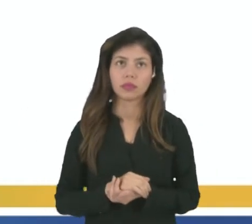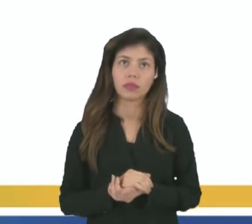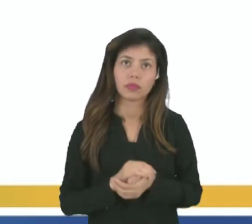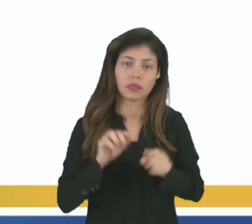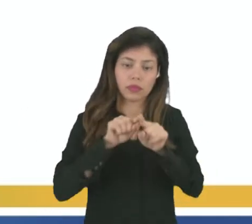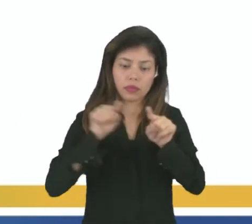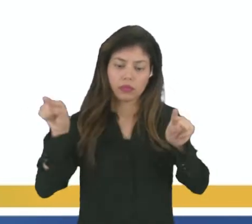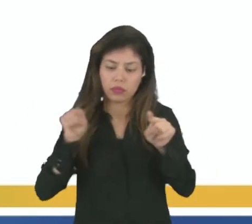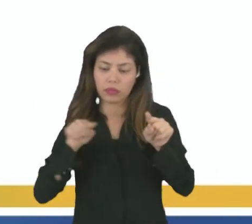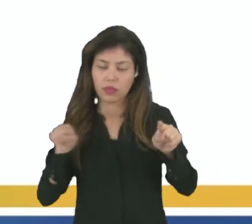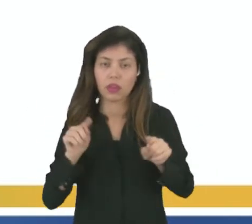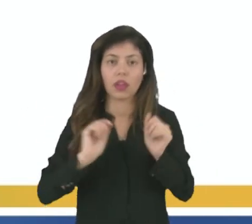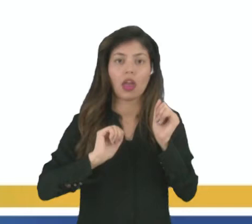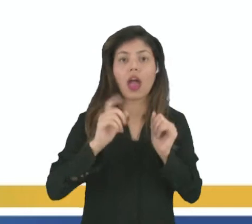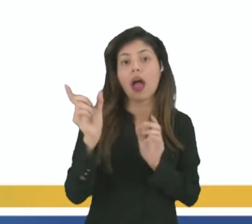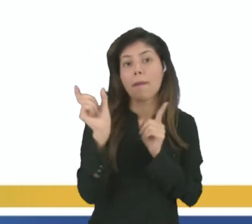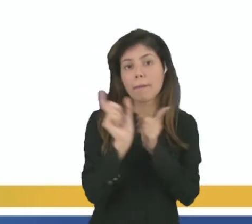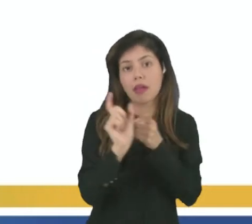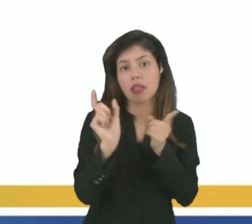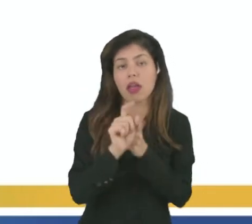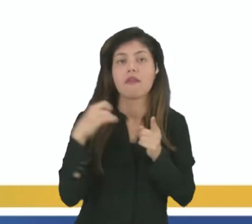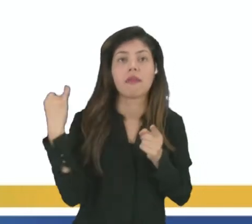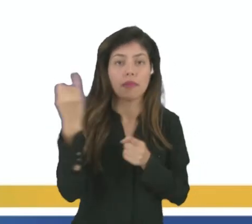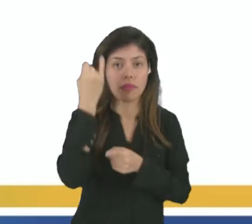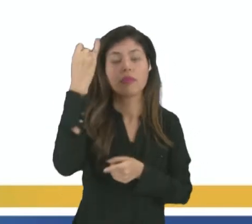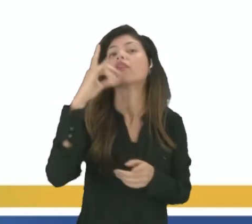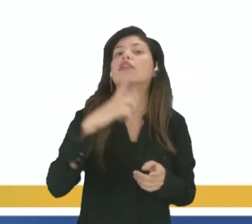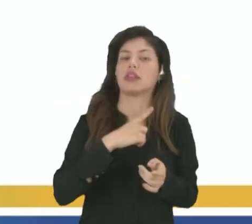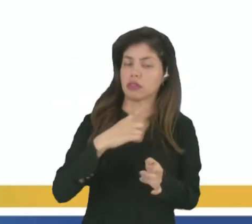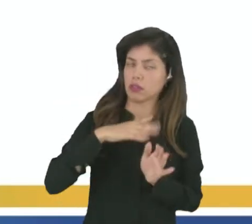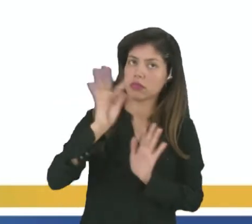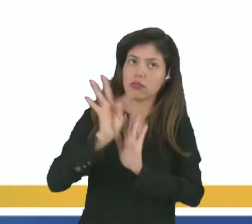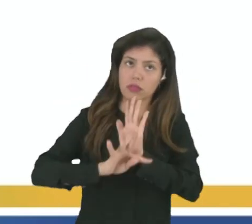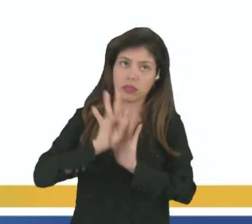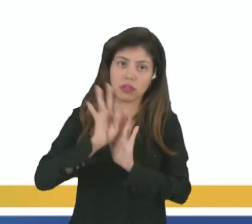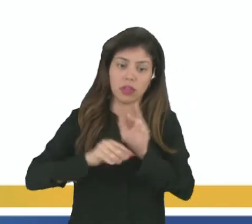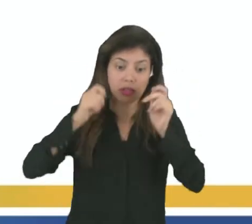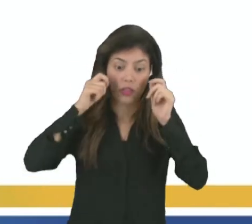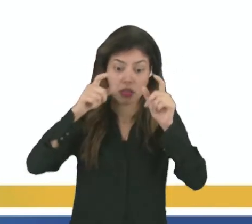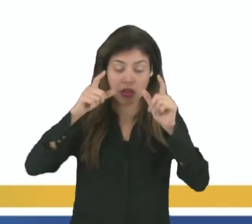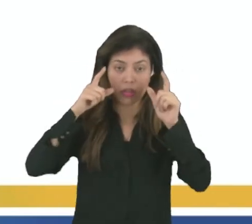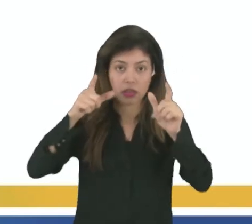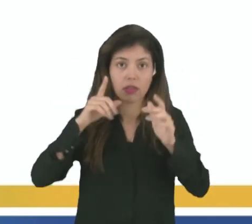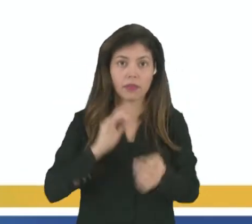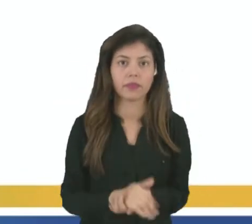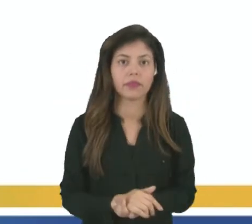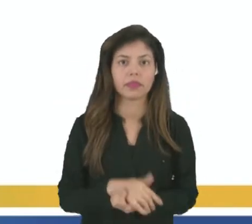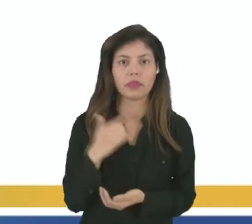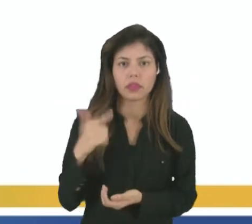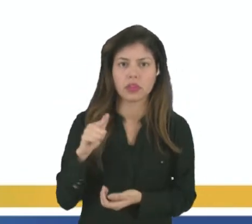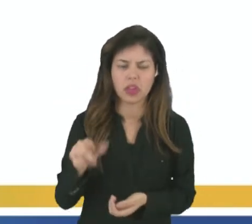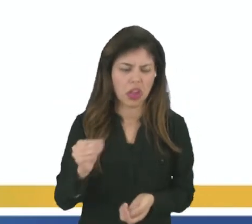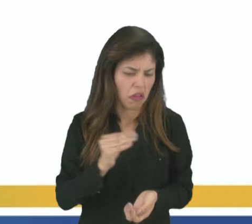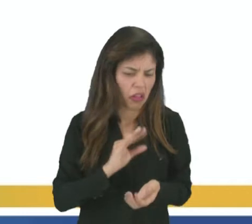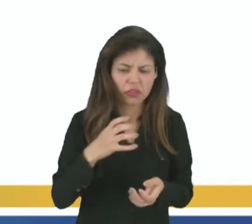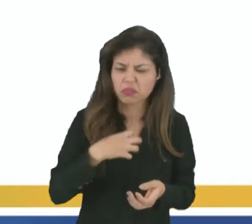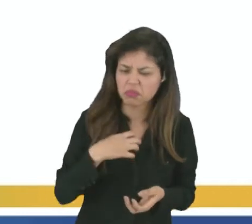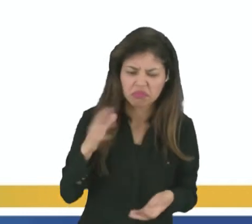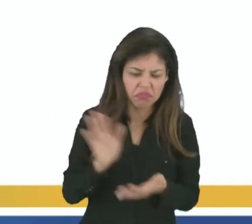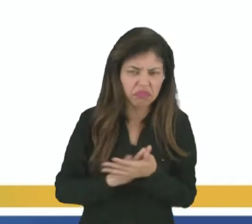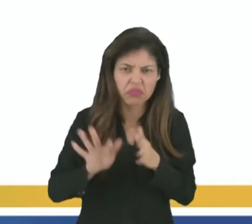as palavras-chave, as palavras principais daquele texto, que lhe chama a atenção, que sem elas a frase não faz